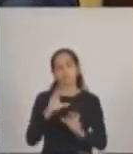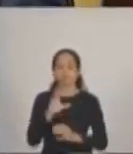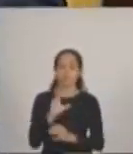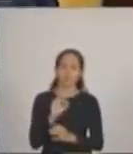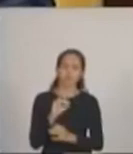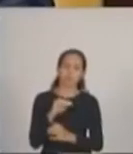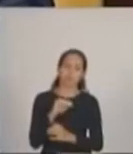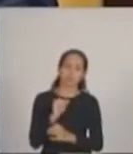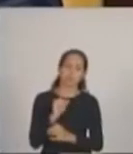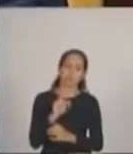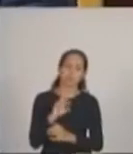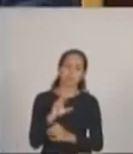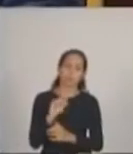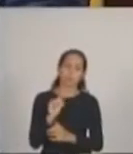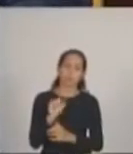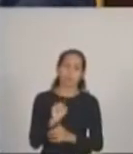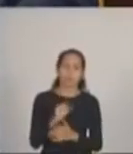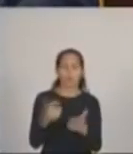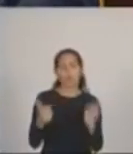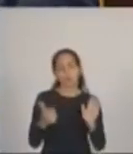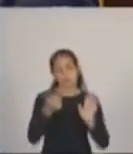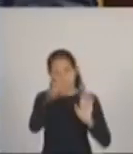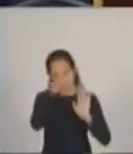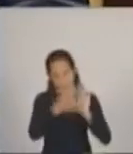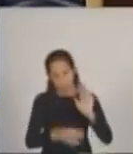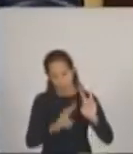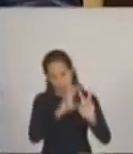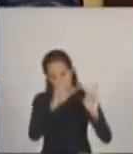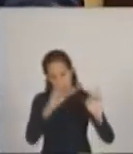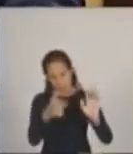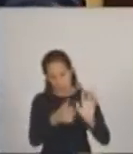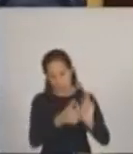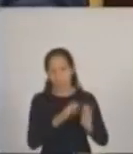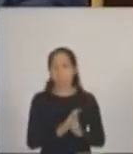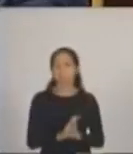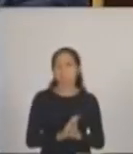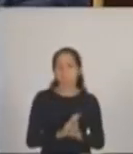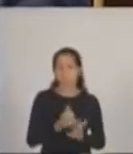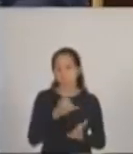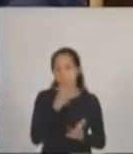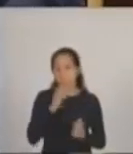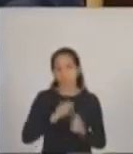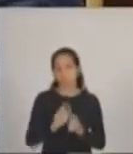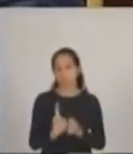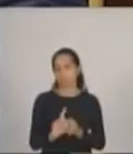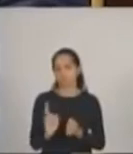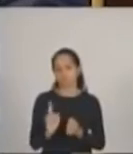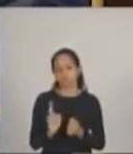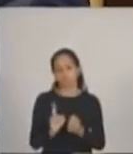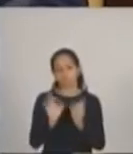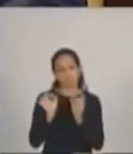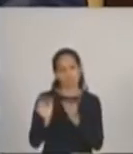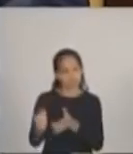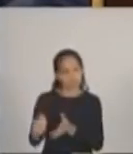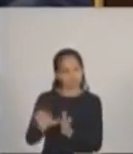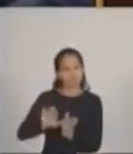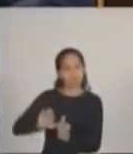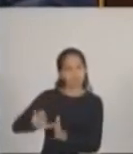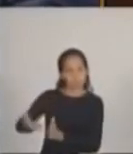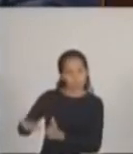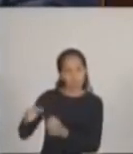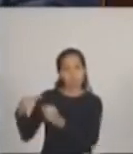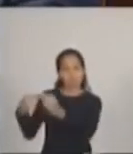comarcas, alvo do meu relatório. O que, infelizmente, não foi feito, deixando de se escutar os